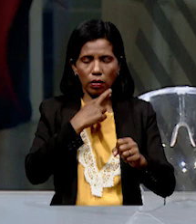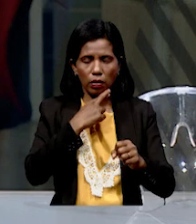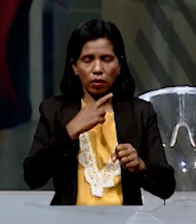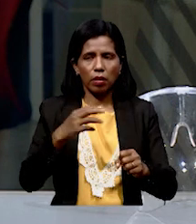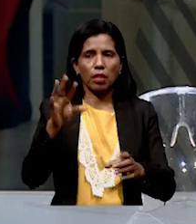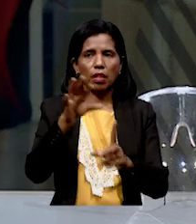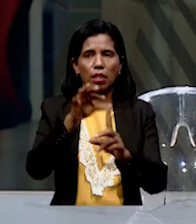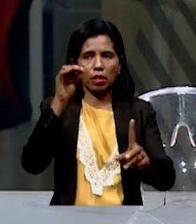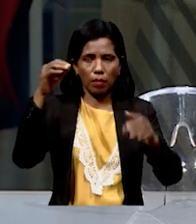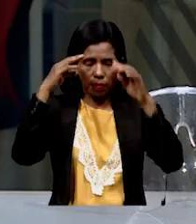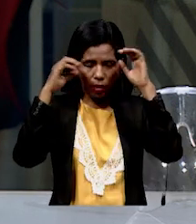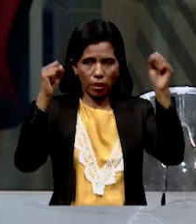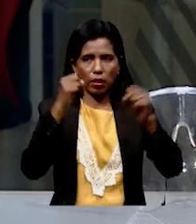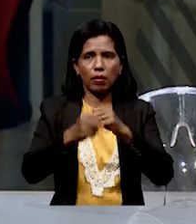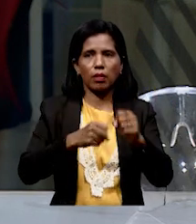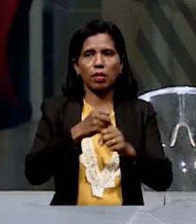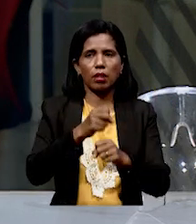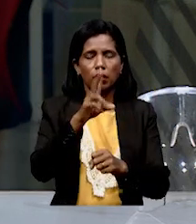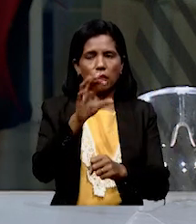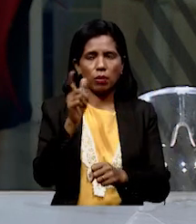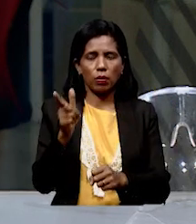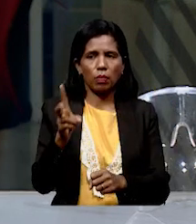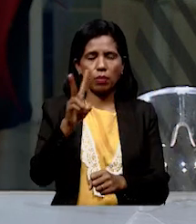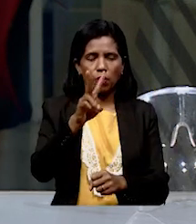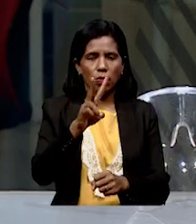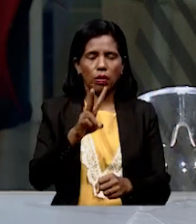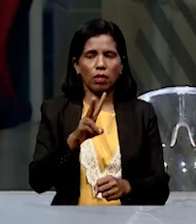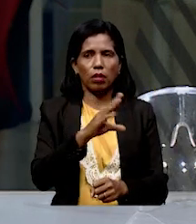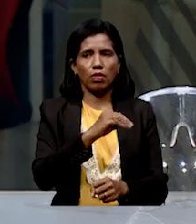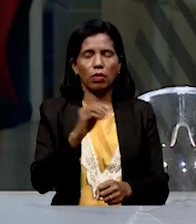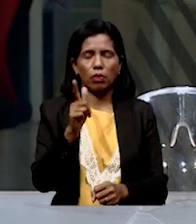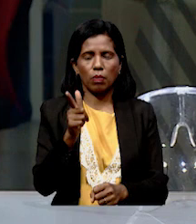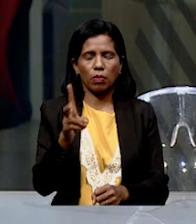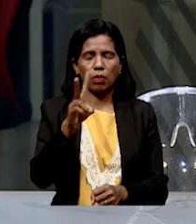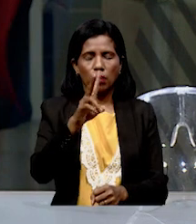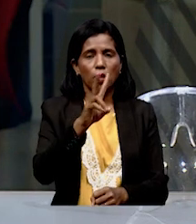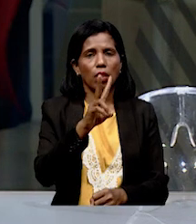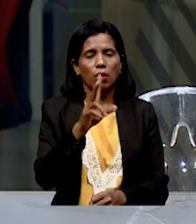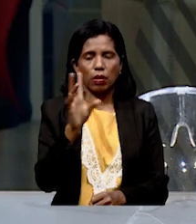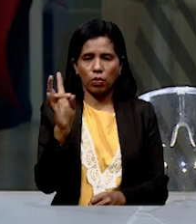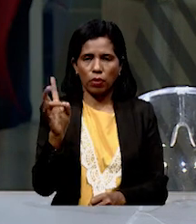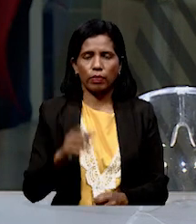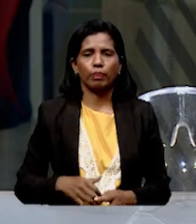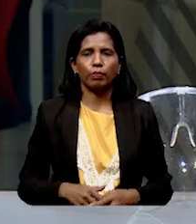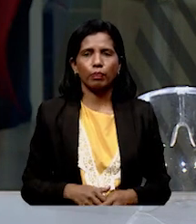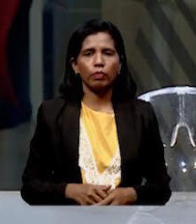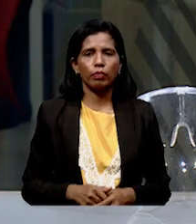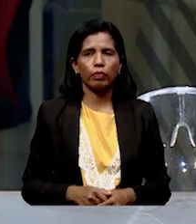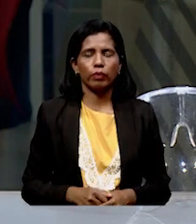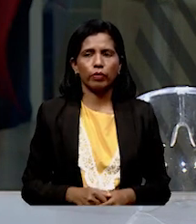eleição presidencial período de Tinangrihunrua, Ruanulu Resingrua, Torihunrua, Ruanulu Resinghitu.